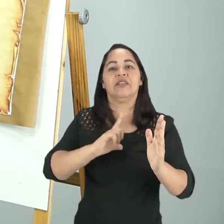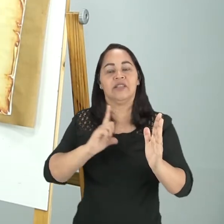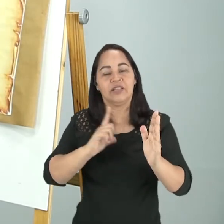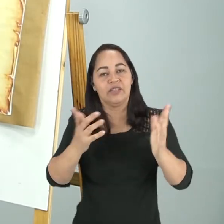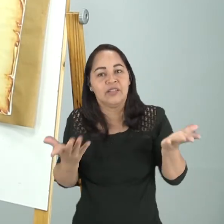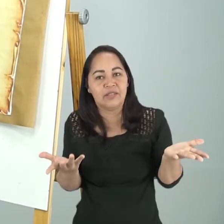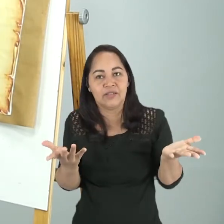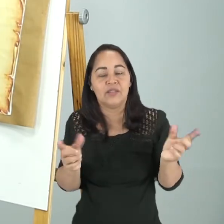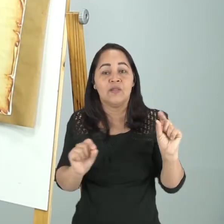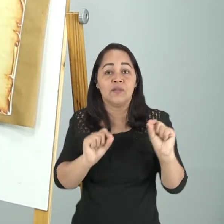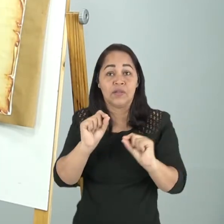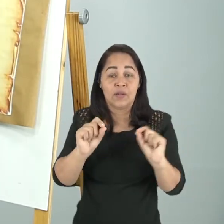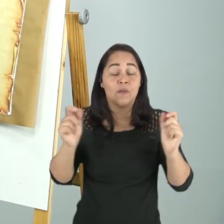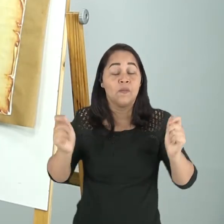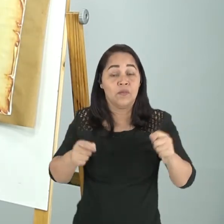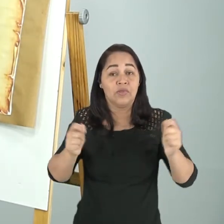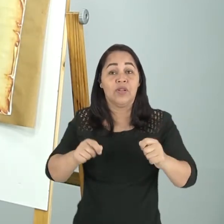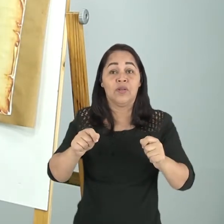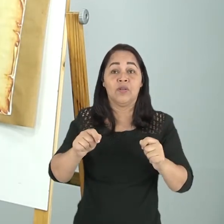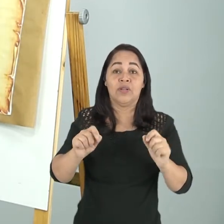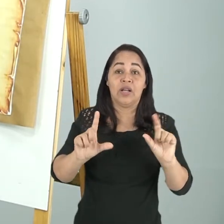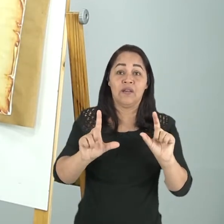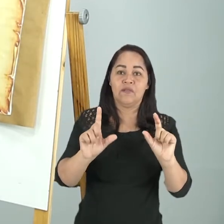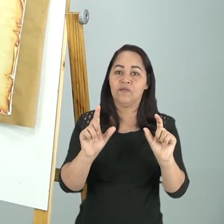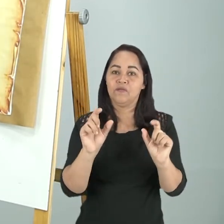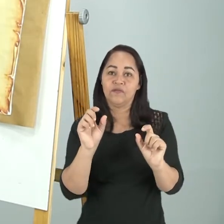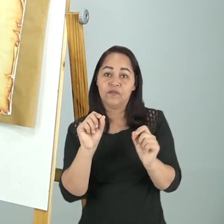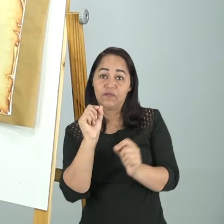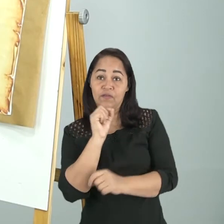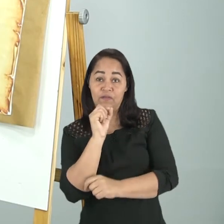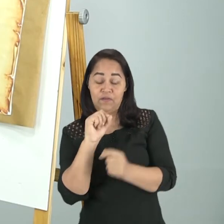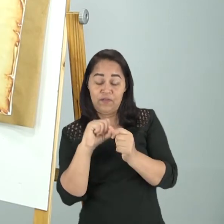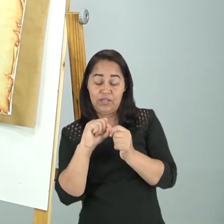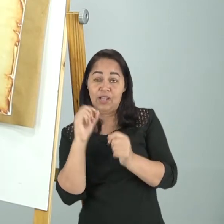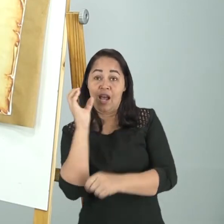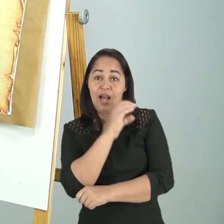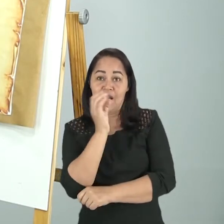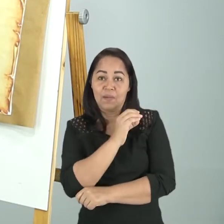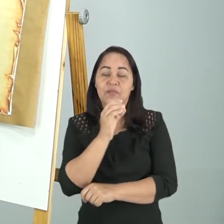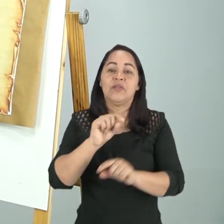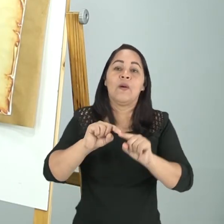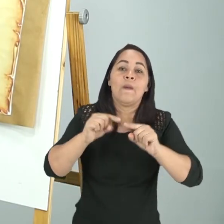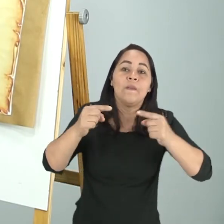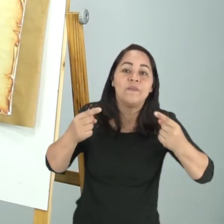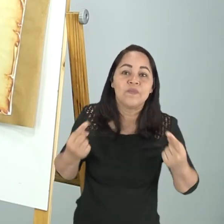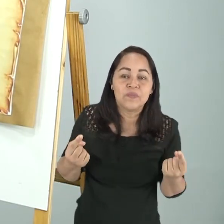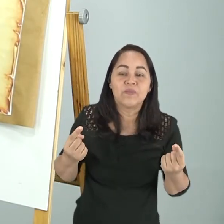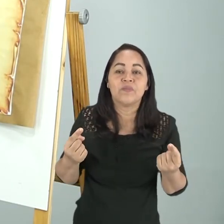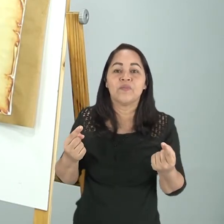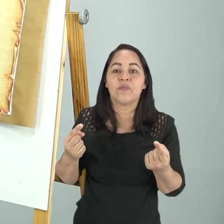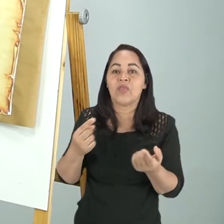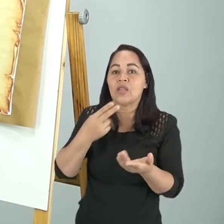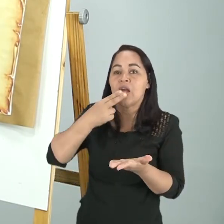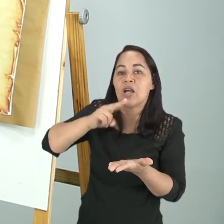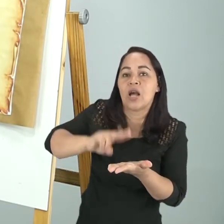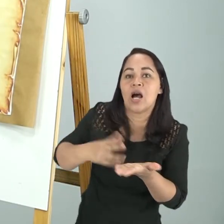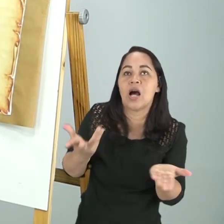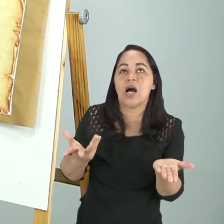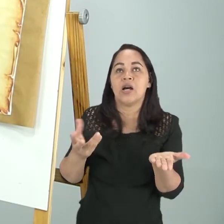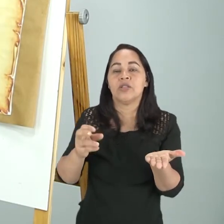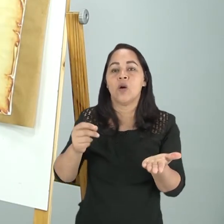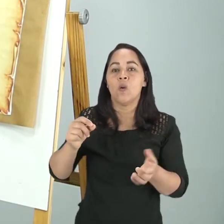vários meios para que nós possamos ter menos trabalho possível, ok? Então era dessa forma que eles escreviam a carta deles, escreveu